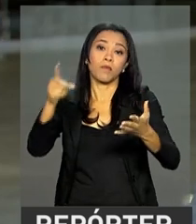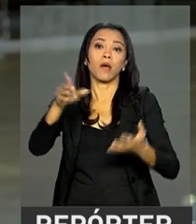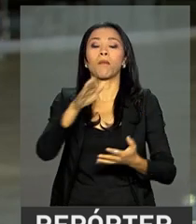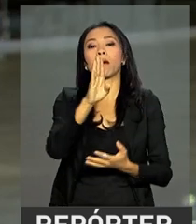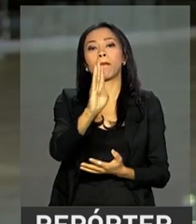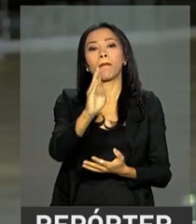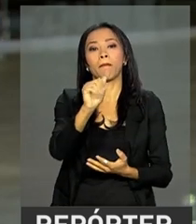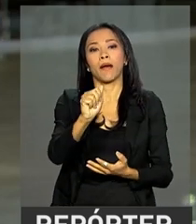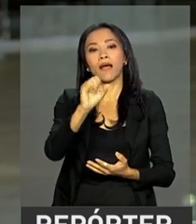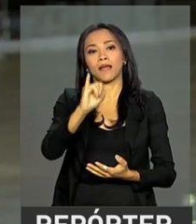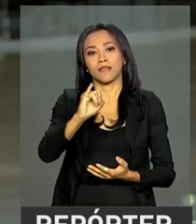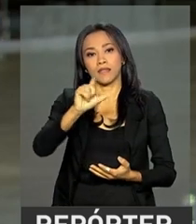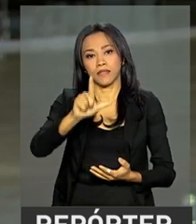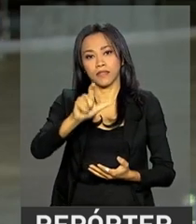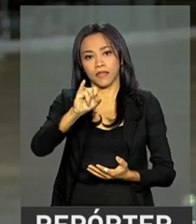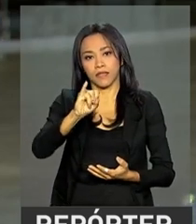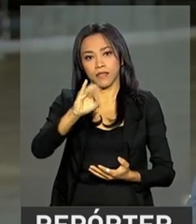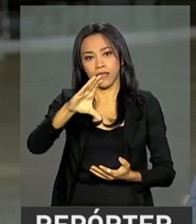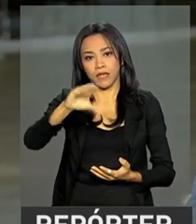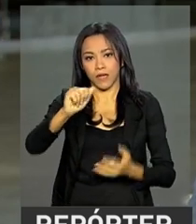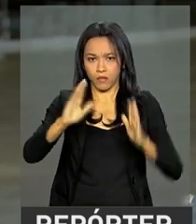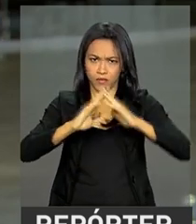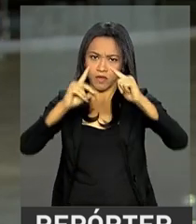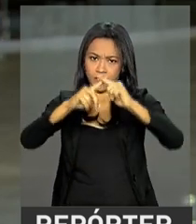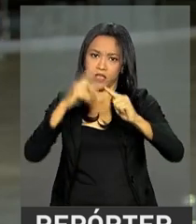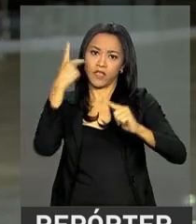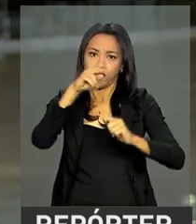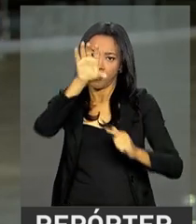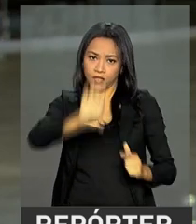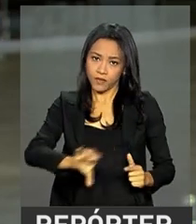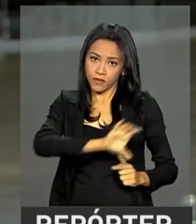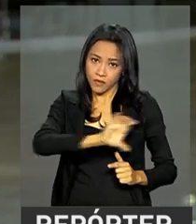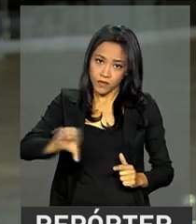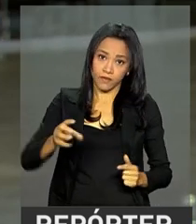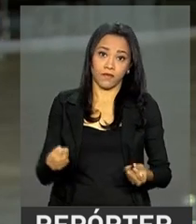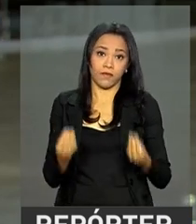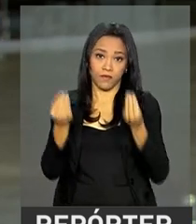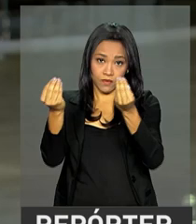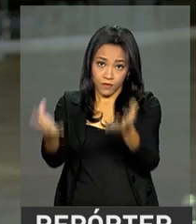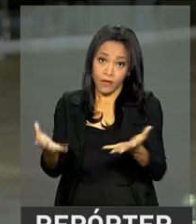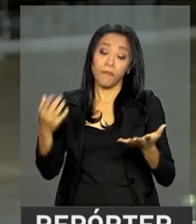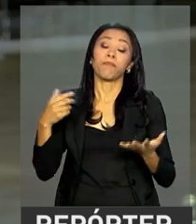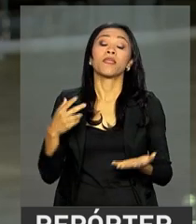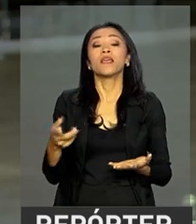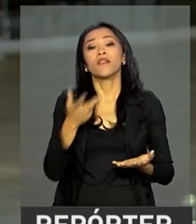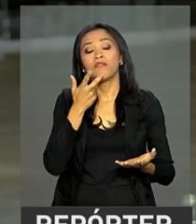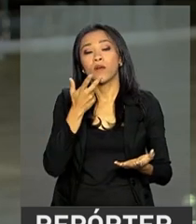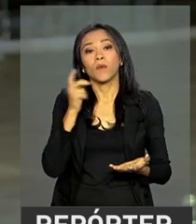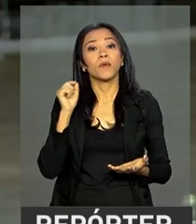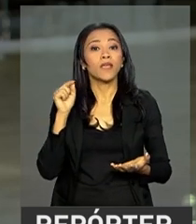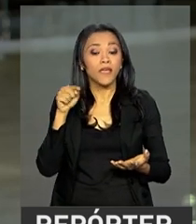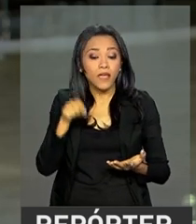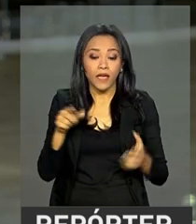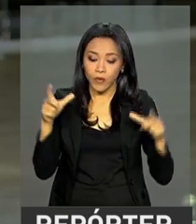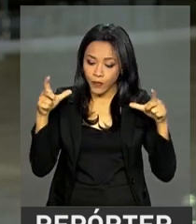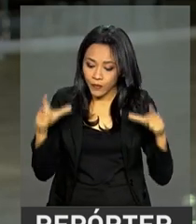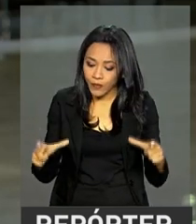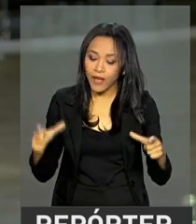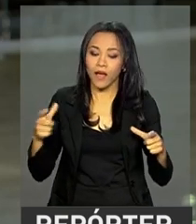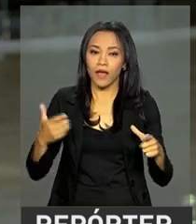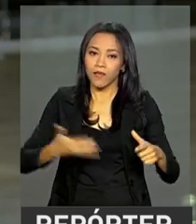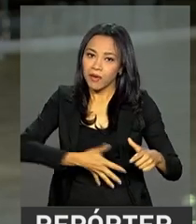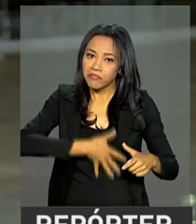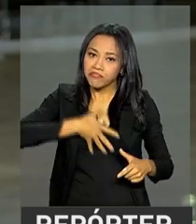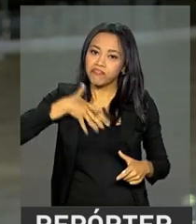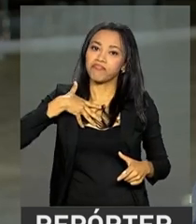nazaré inclusive o presidente falou agora mais cedo pelas redes sociais disse que sobre o assunto ele disse que é uma honra tá podendo